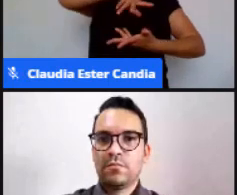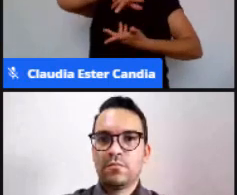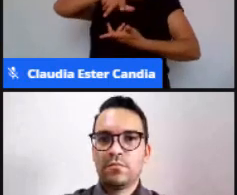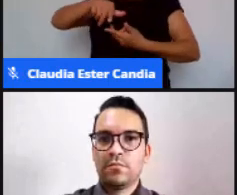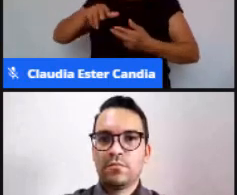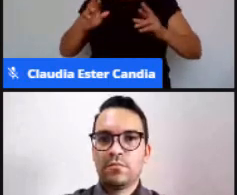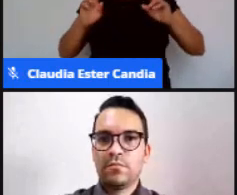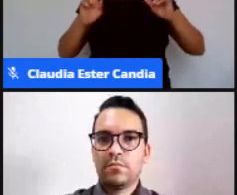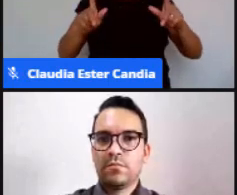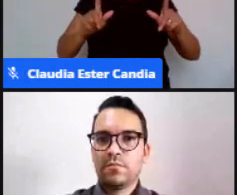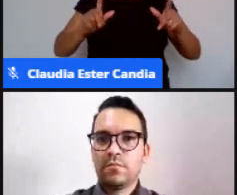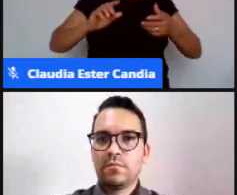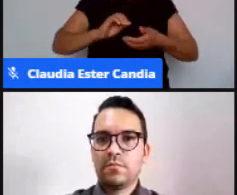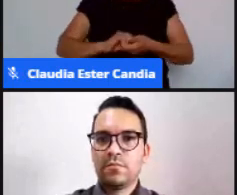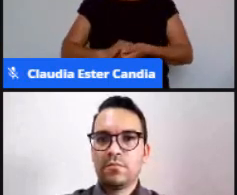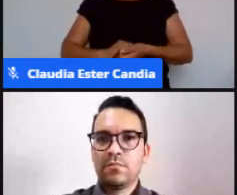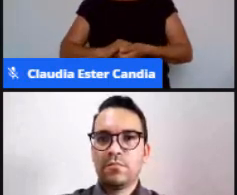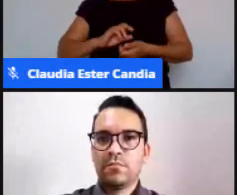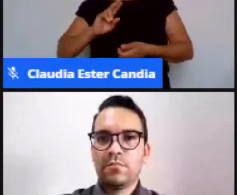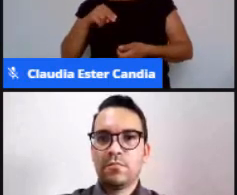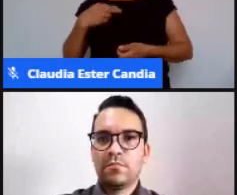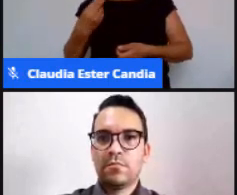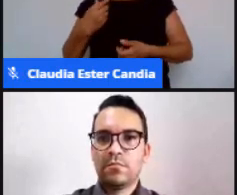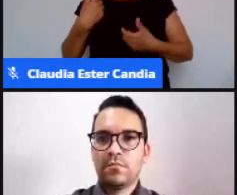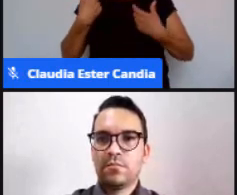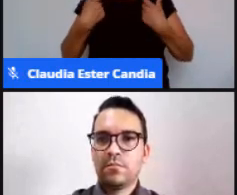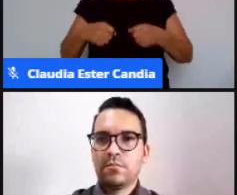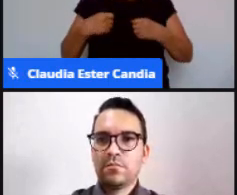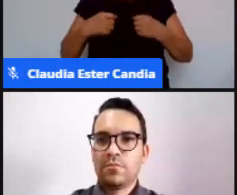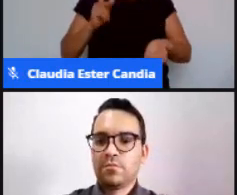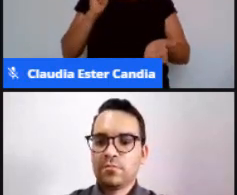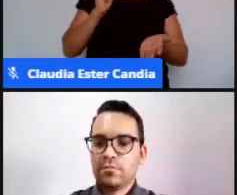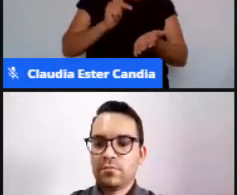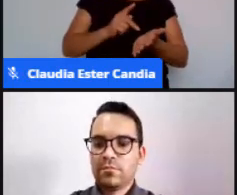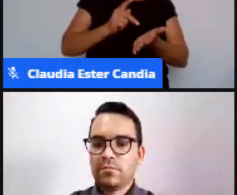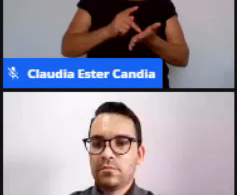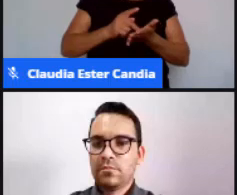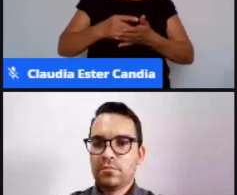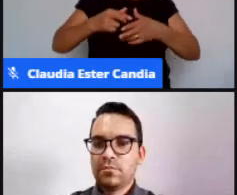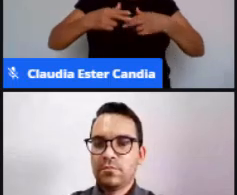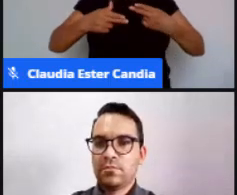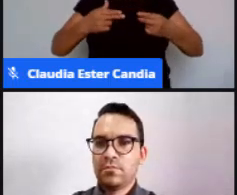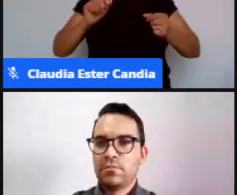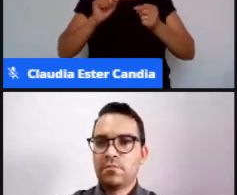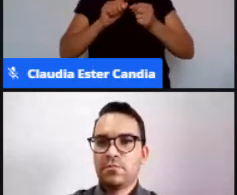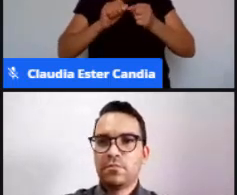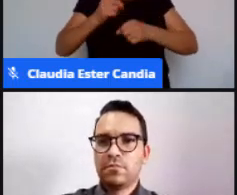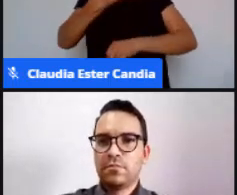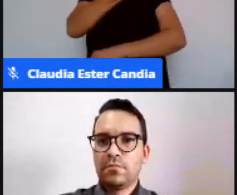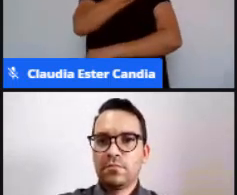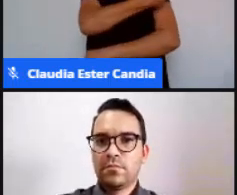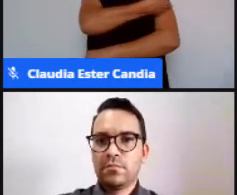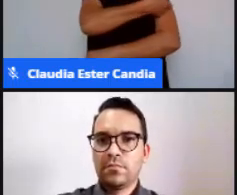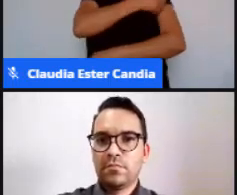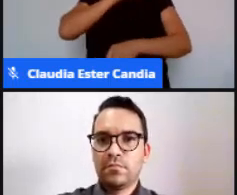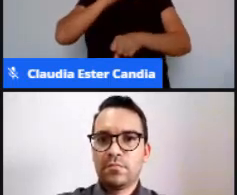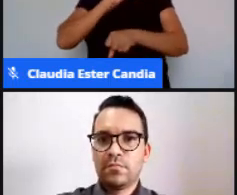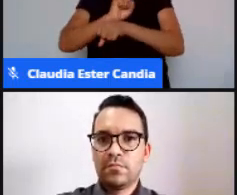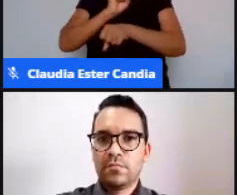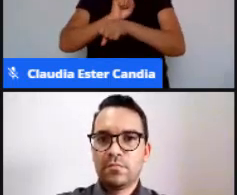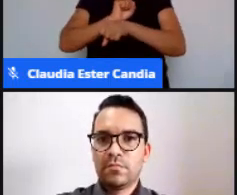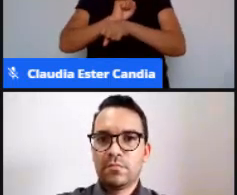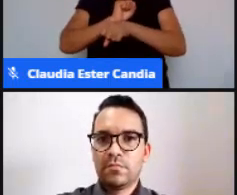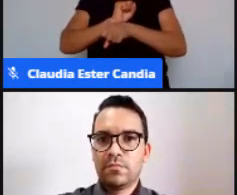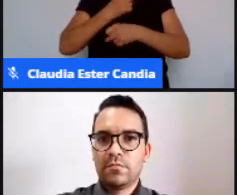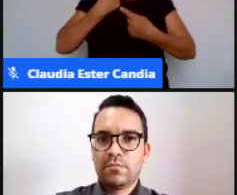leitura melhor desse mundo, a gente sabe que precisa dos insumos, se os insumos não chegam, as vacinas não são feitas, e assim por diante. Não vou entrar no mérito